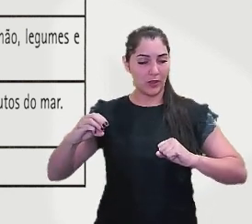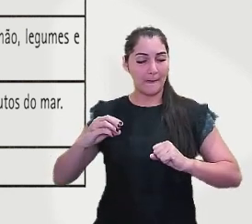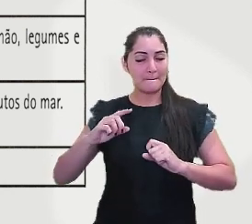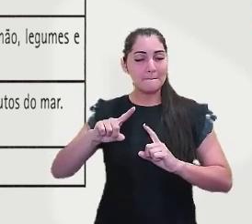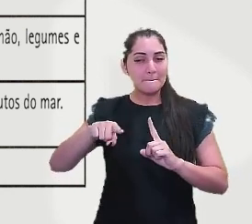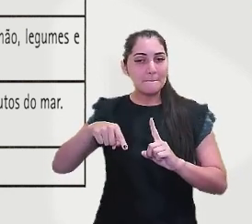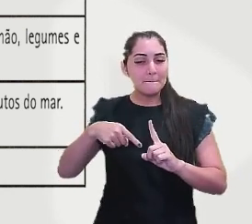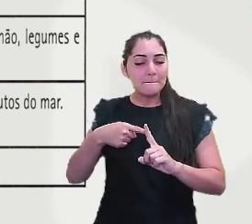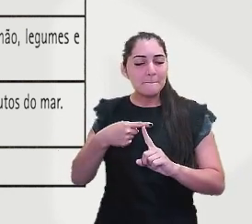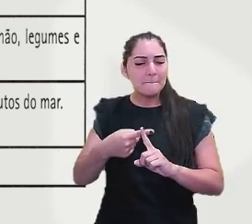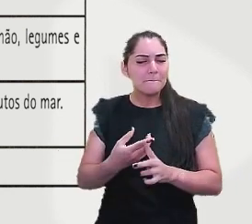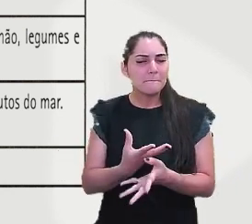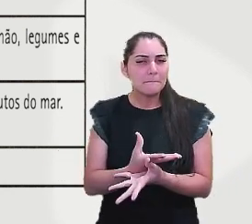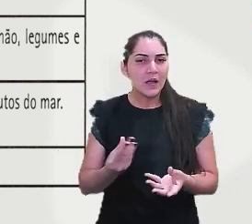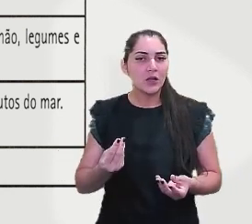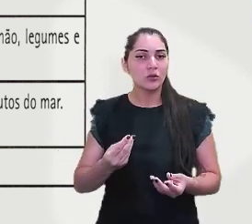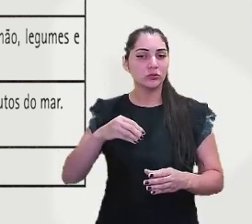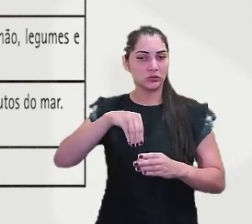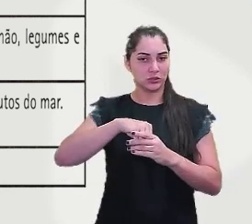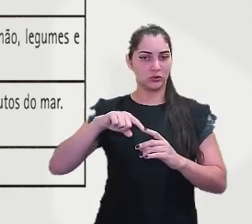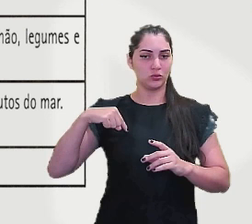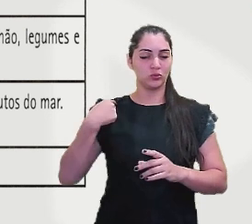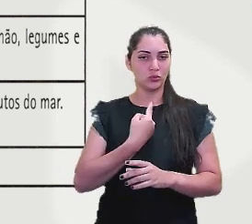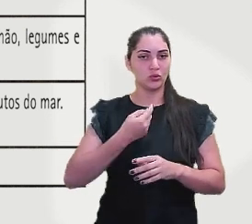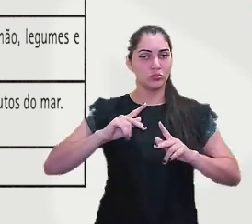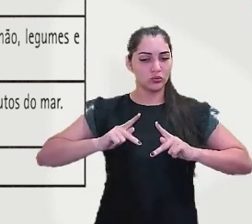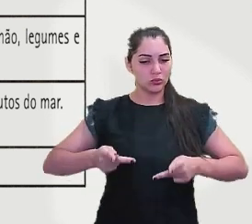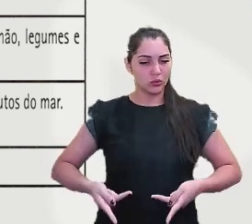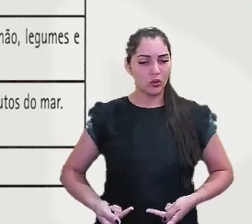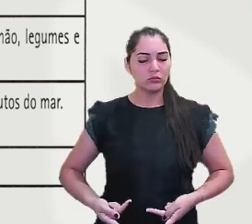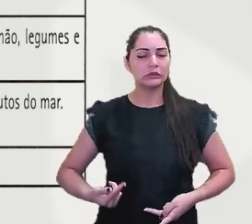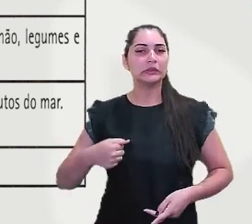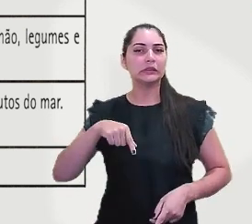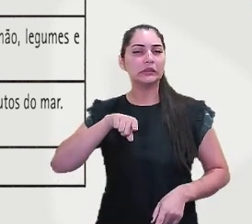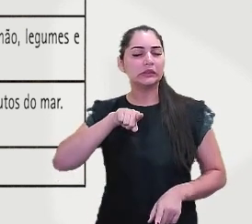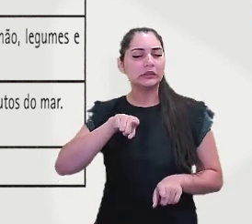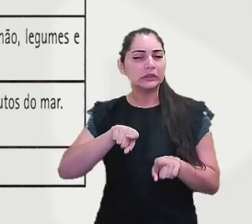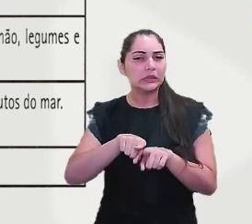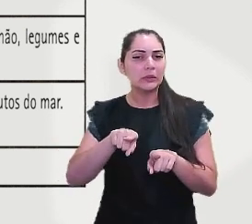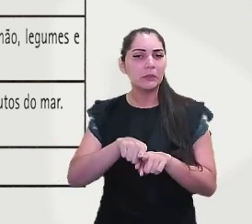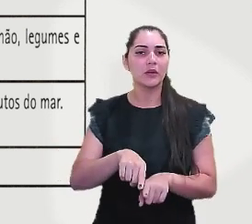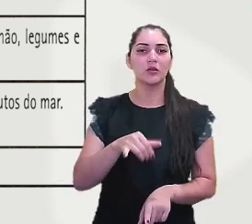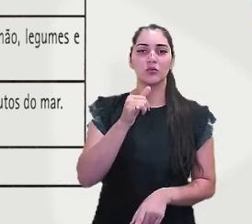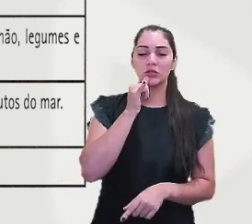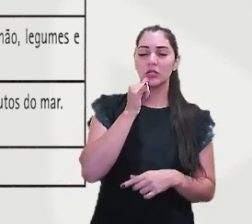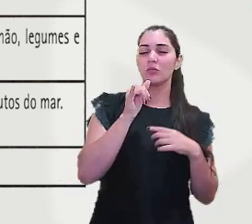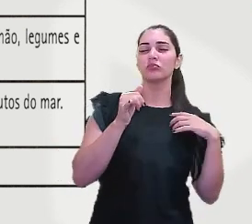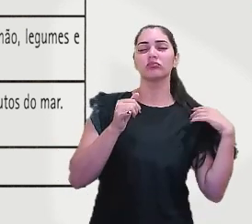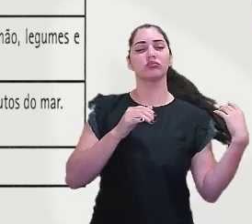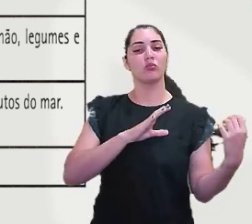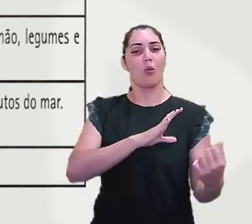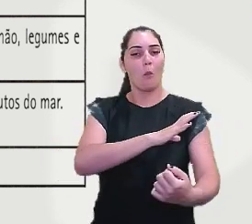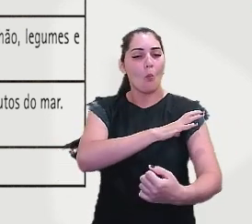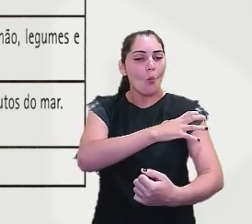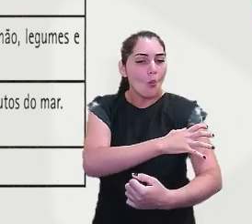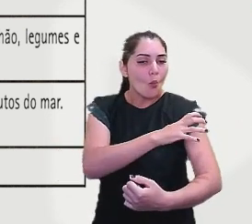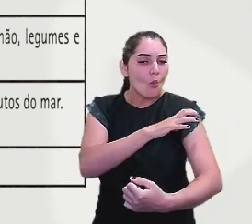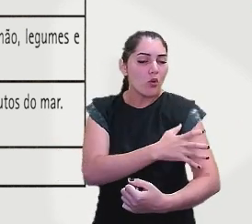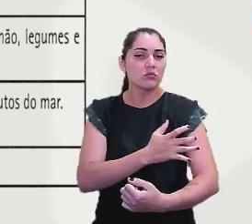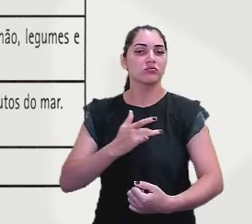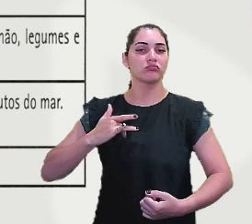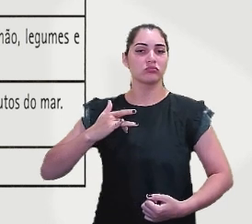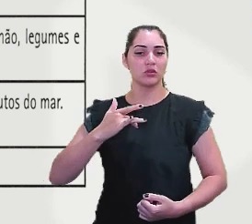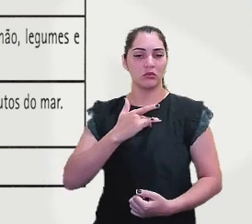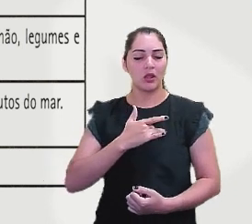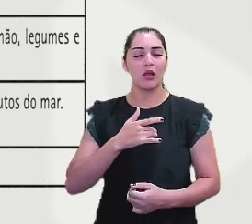nosso corpo, tá? Tem a ver com a contração muscular. Você pode dizer que você só está conseguindo ter o teu músculo saudável devido a esse